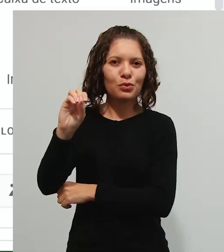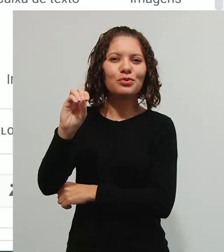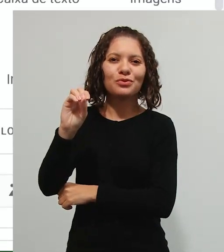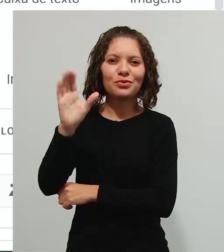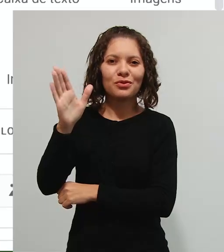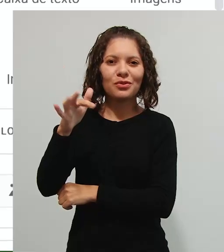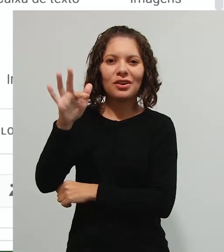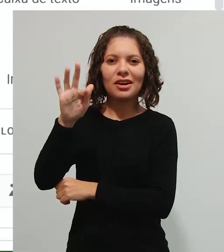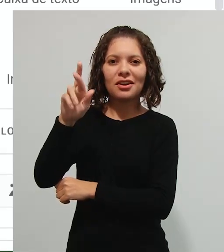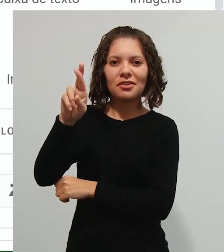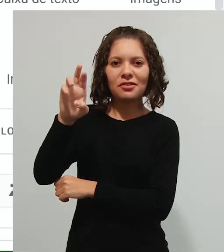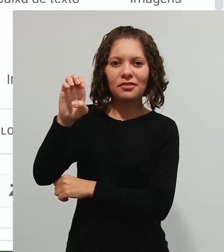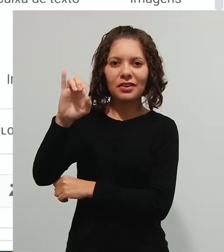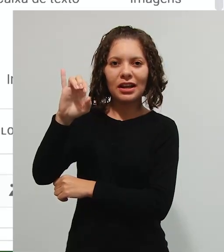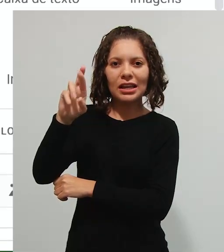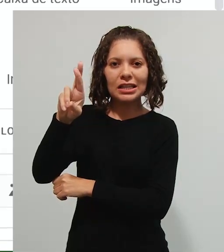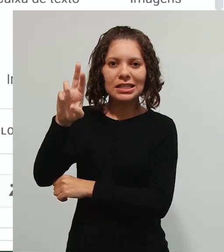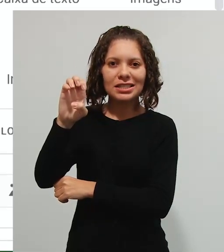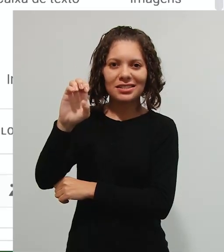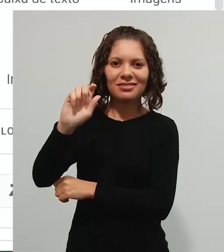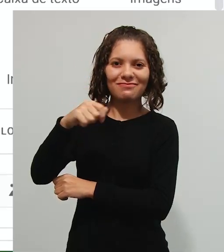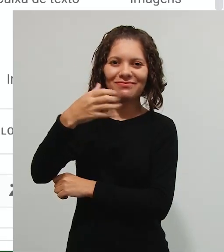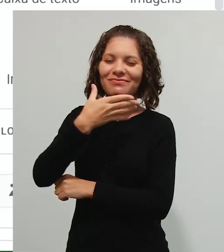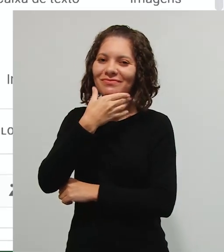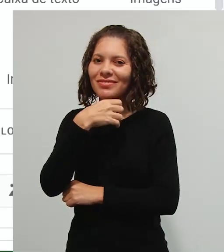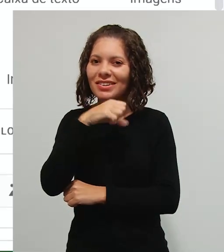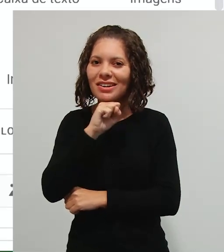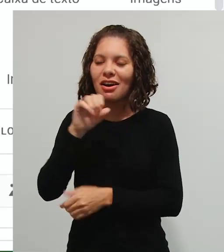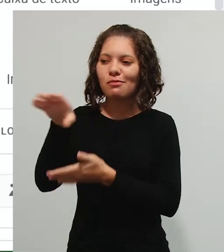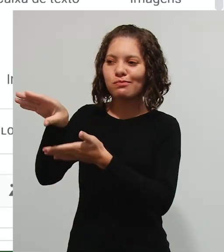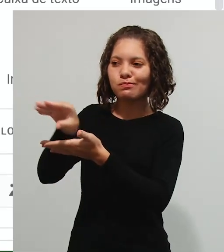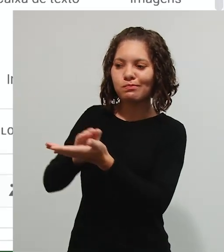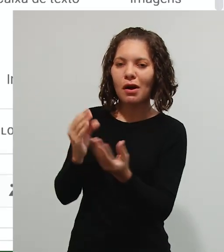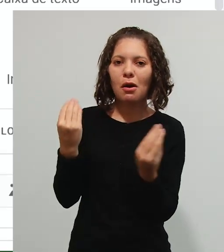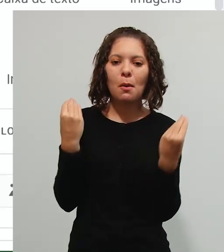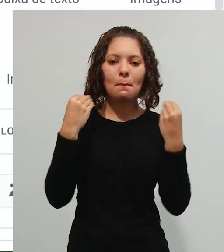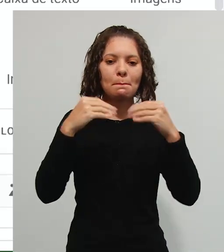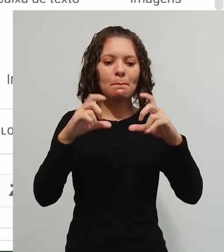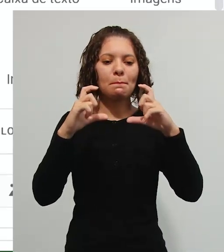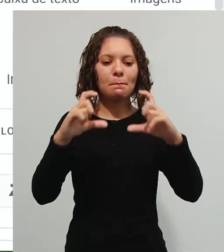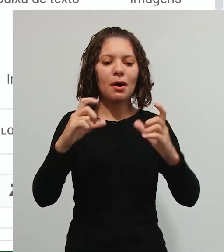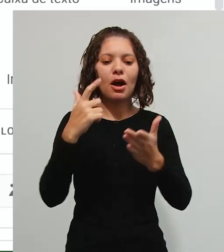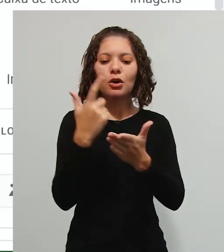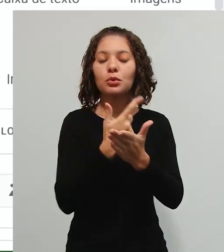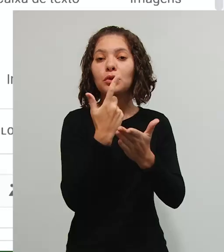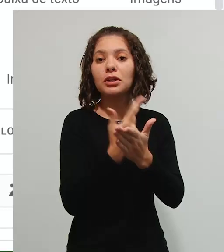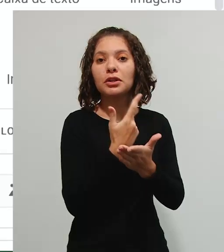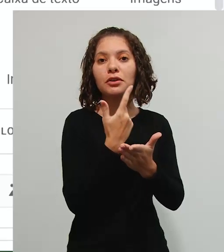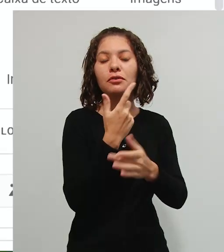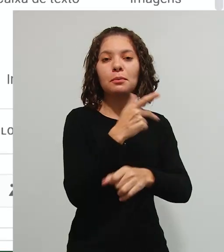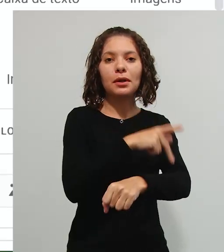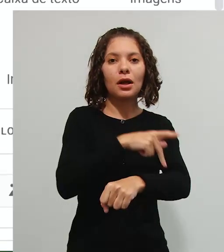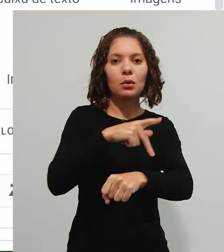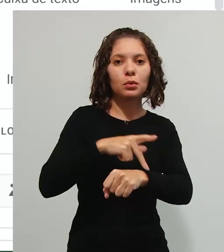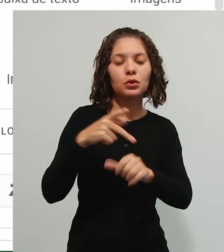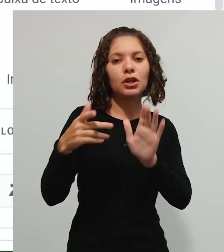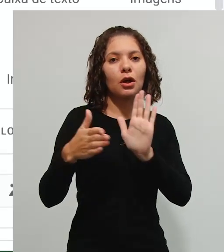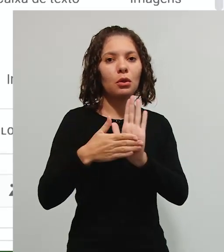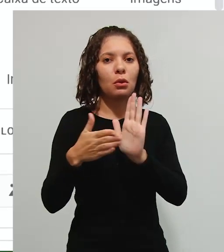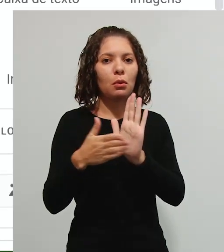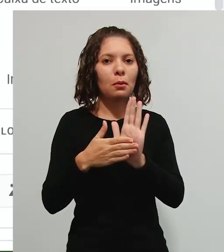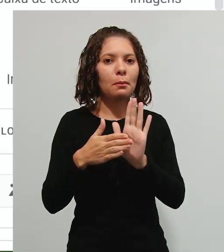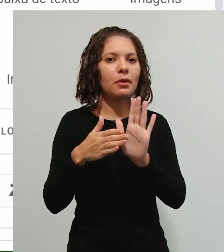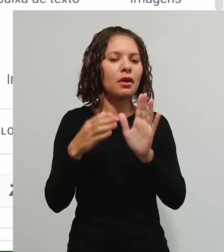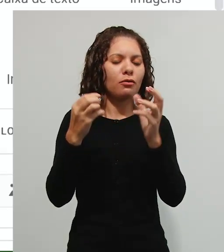inspiro-me em Paulo Freire a partir do livro Pedagogia da Autonomia, etc. e tal. No próximo parágrafo você vai falar o